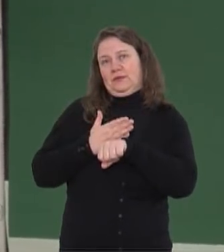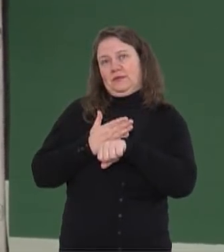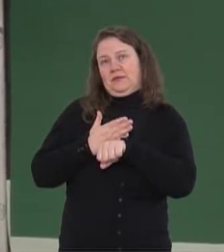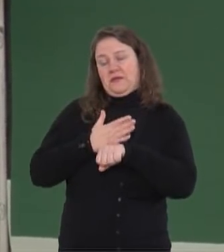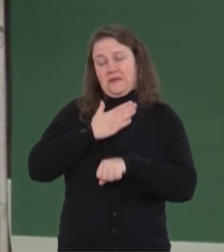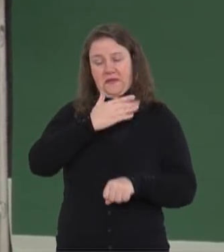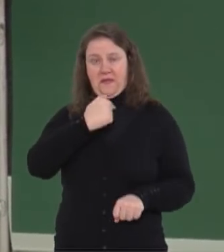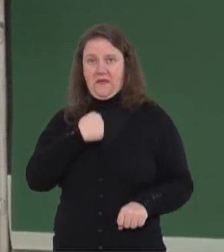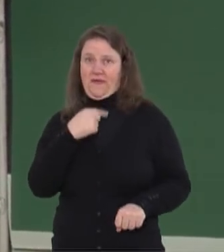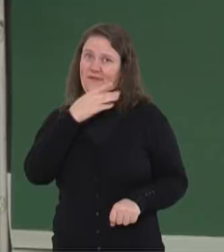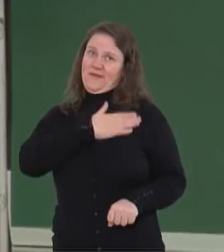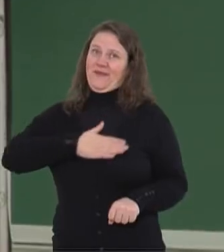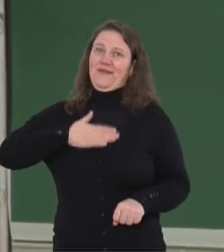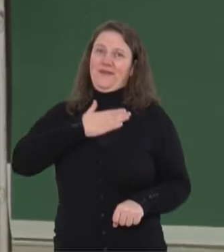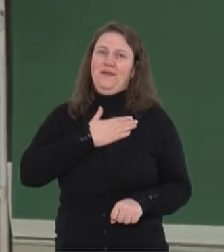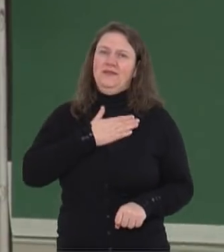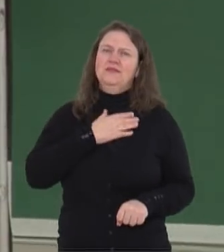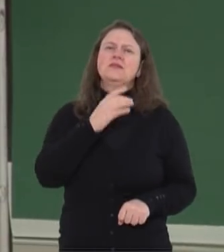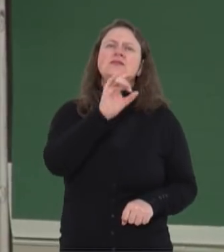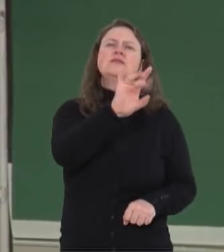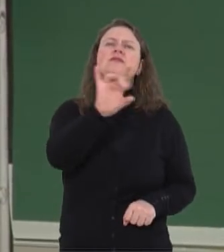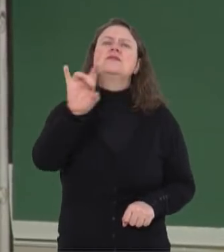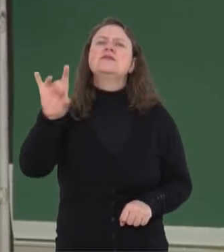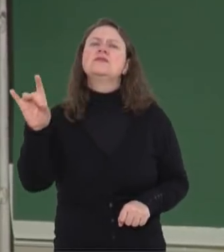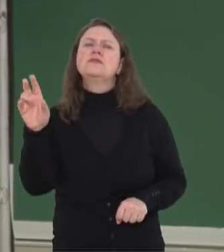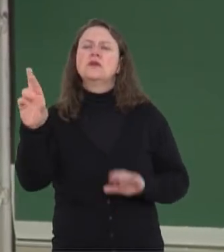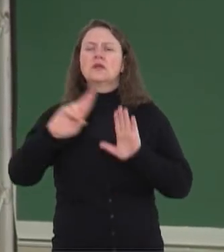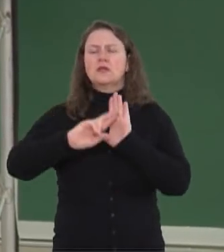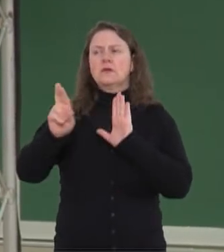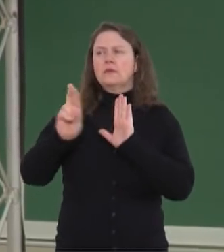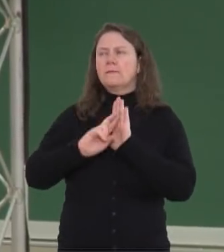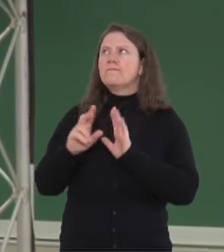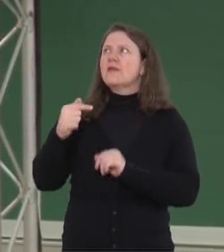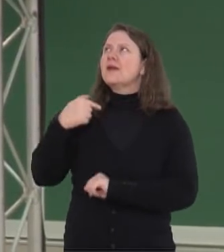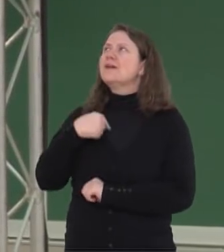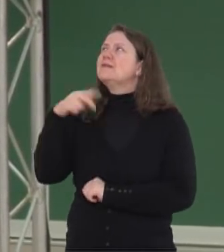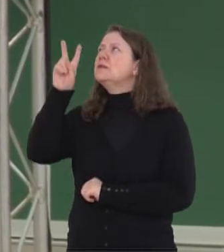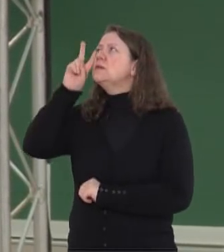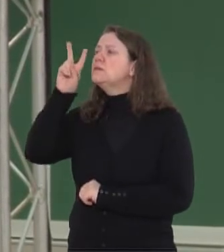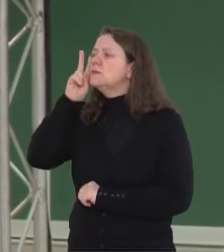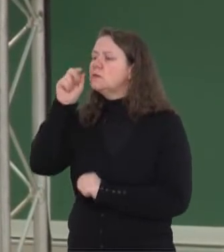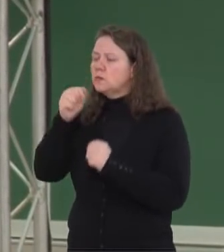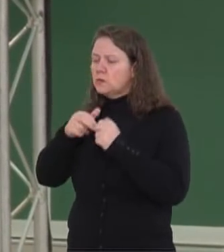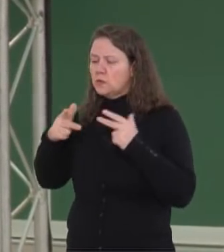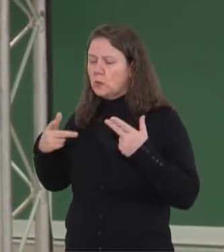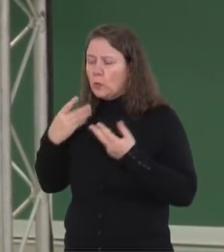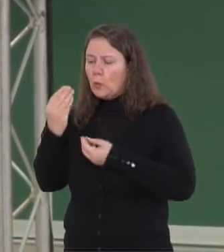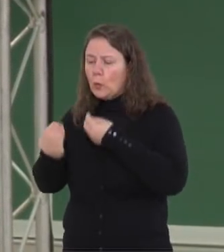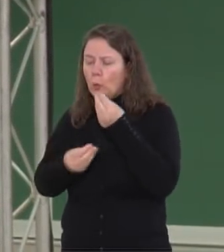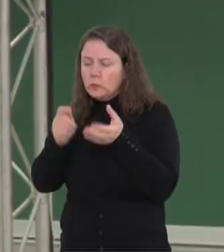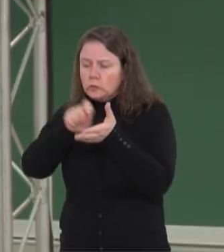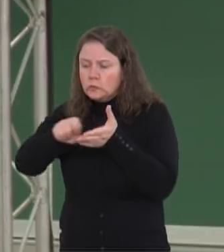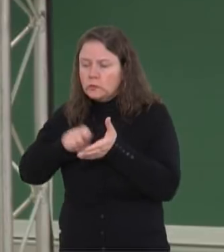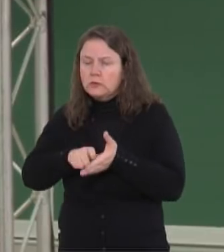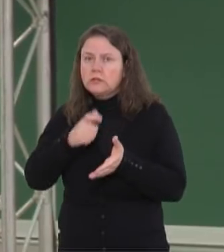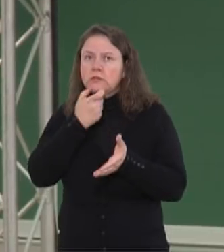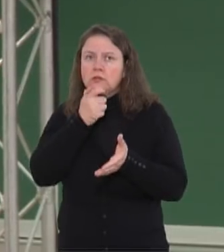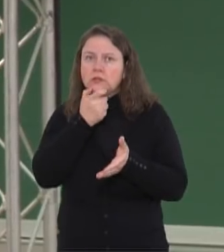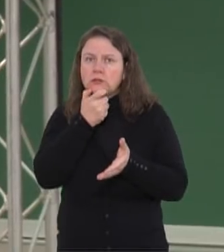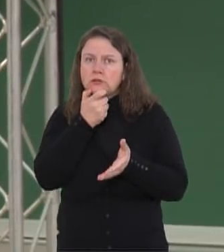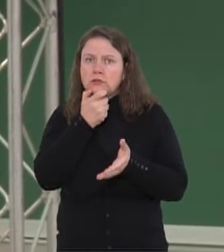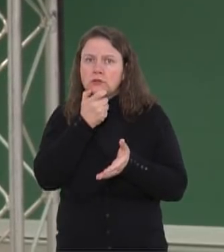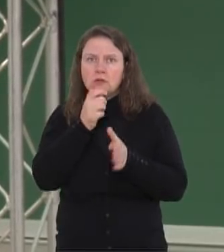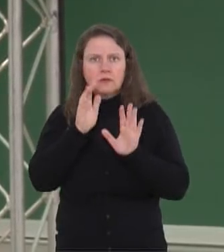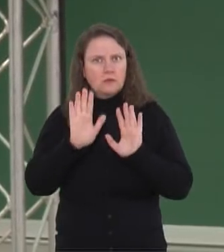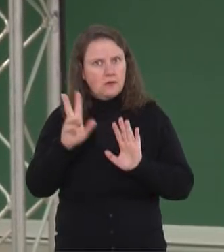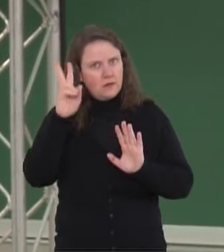suas respostas? Ai, teacher, mas eu lembrei de alguma coisa que eu não sei como se escreve em inglês. Lembra que nós